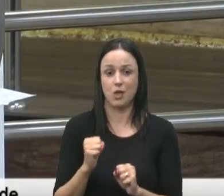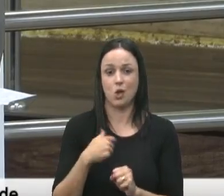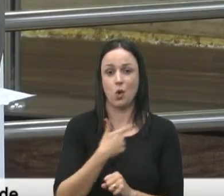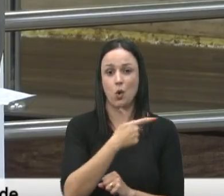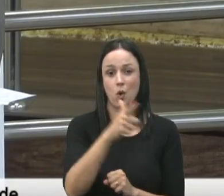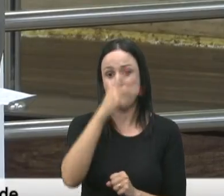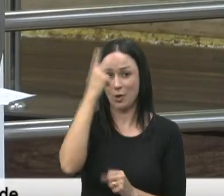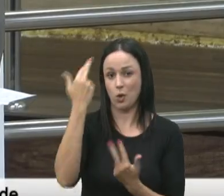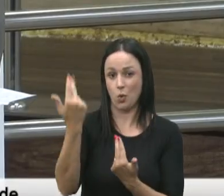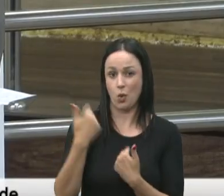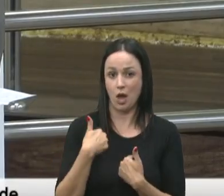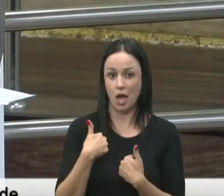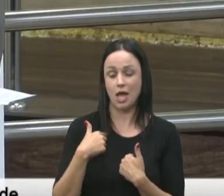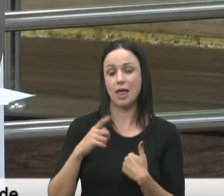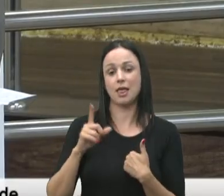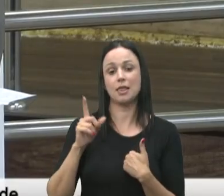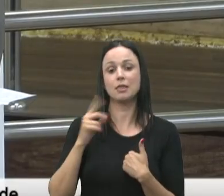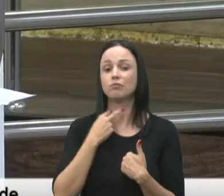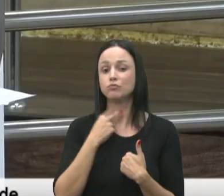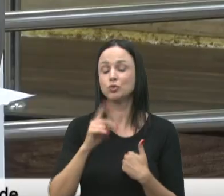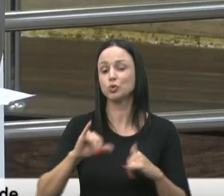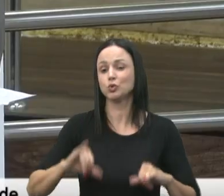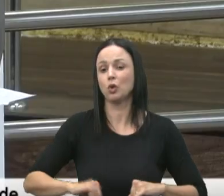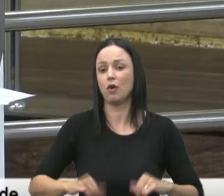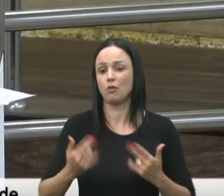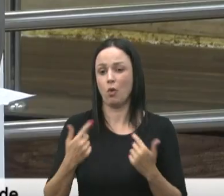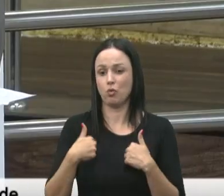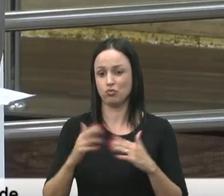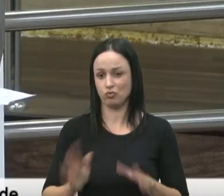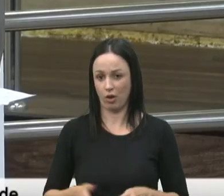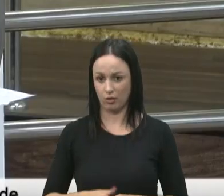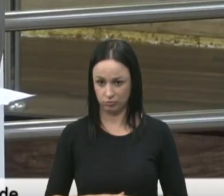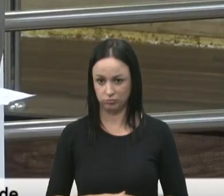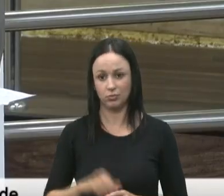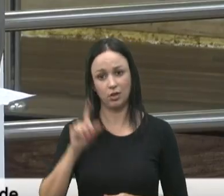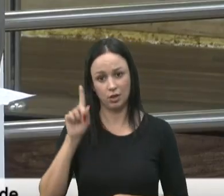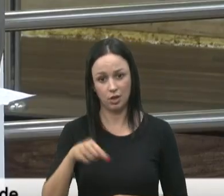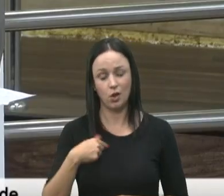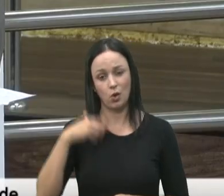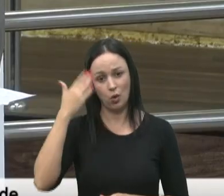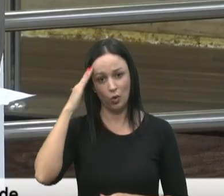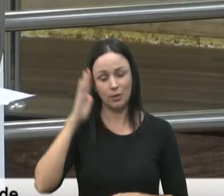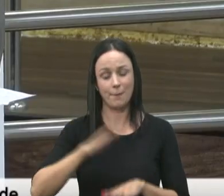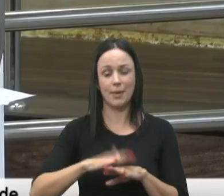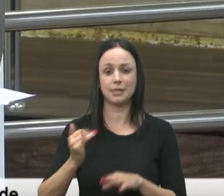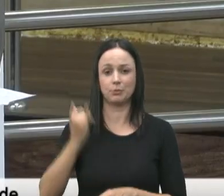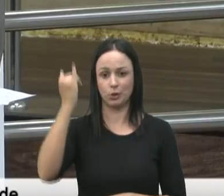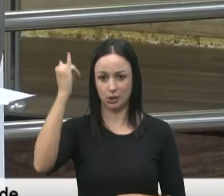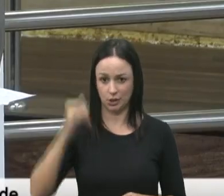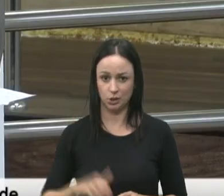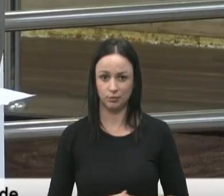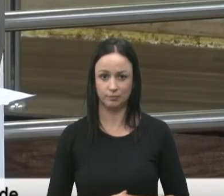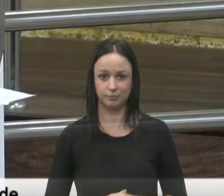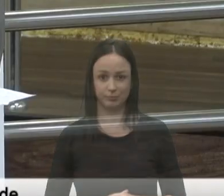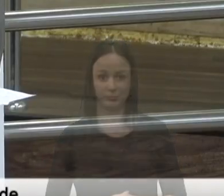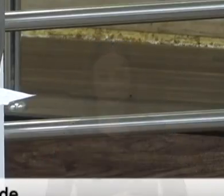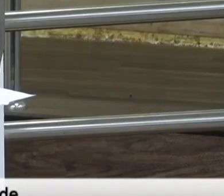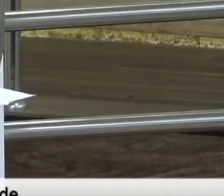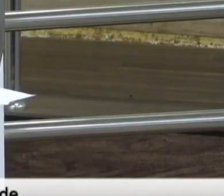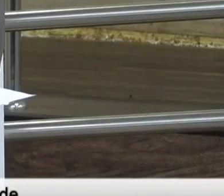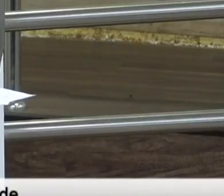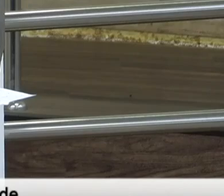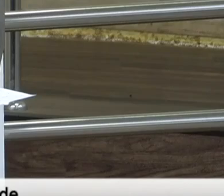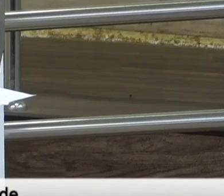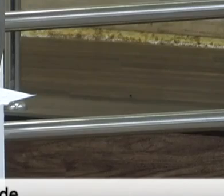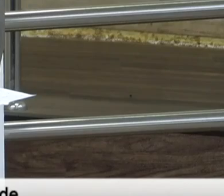eu não passem pelo que eu passei. É isso que eu entendo que é o mais importante. Agora,